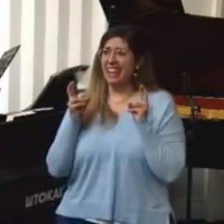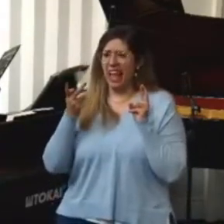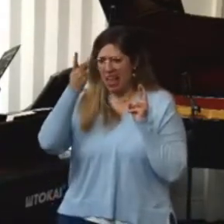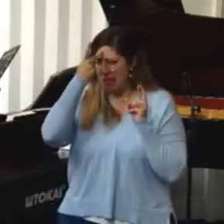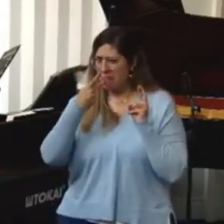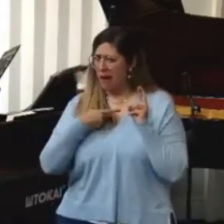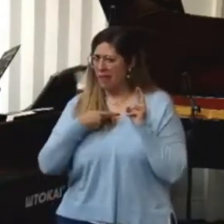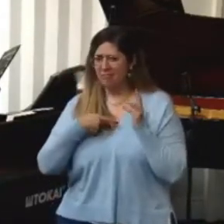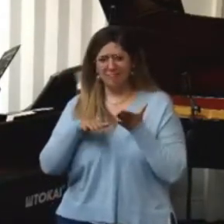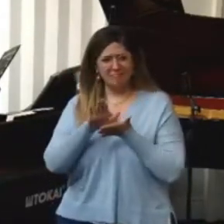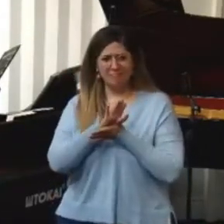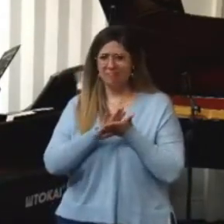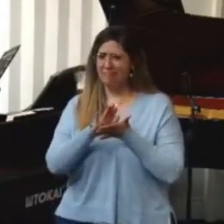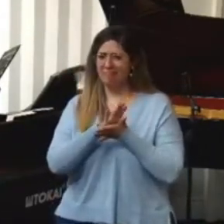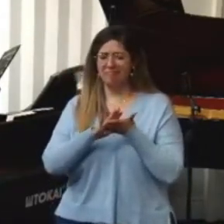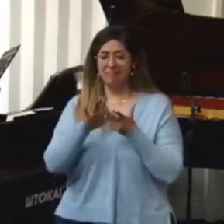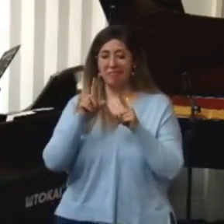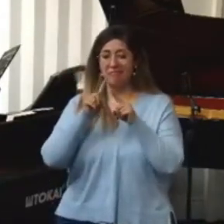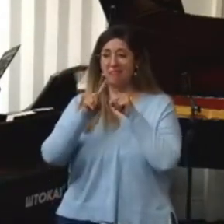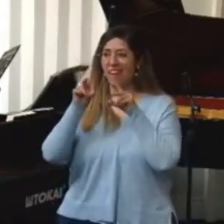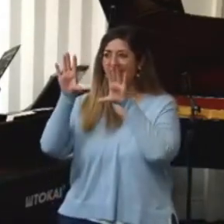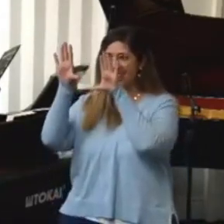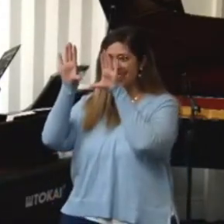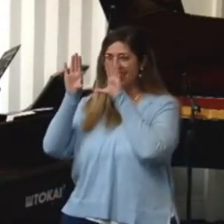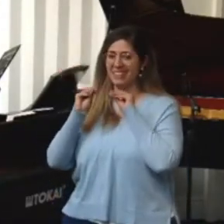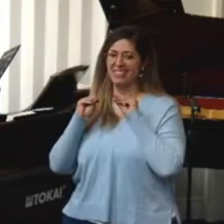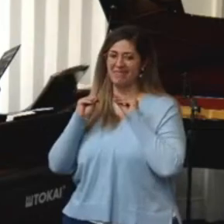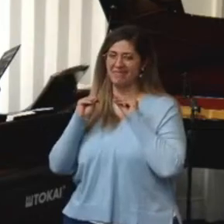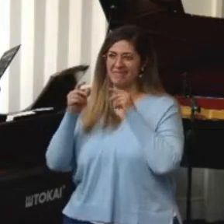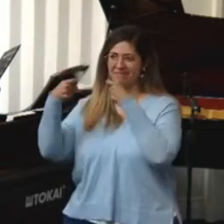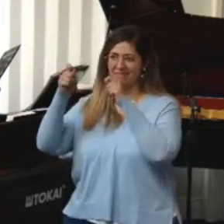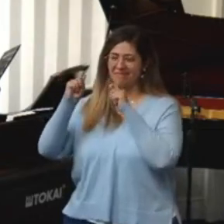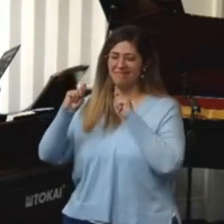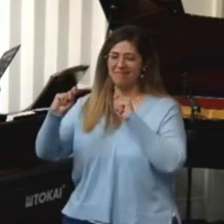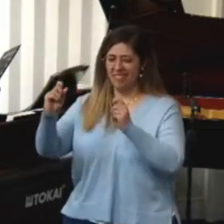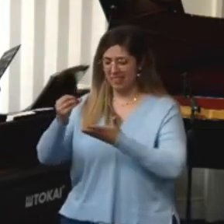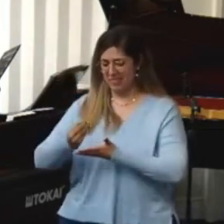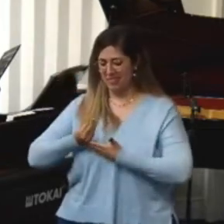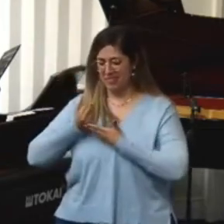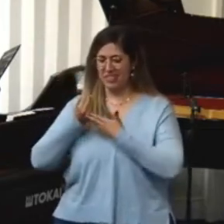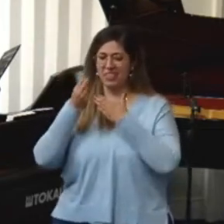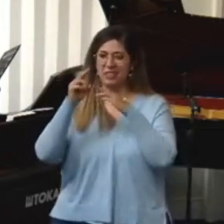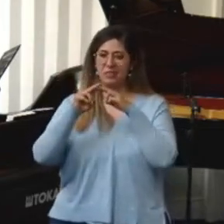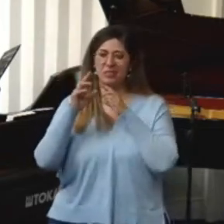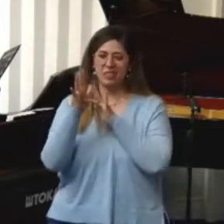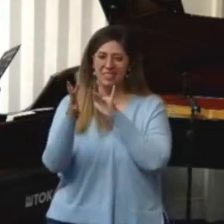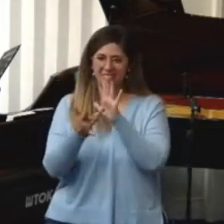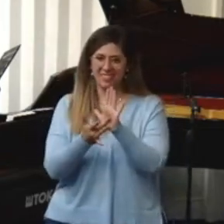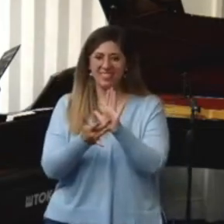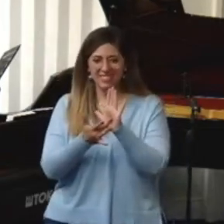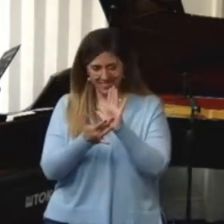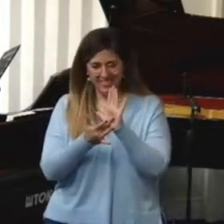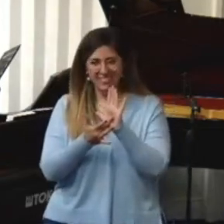não pode fazer, mas que lhe foi dado. Vida com Deus, por conta do seu Salvador.